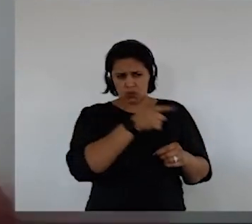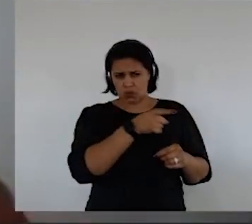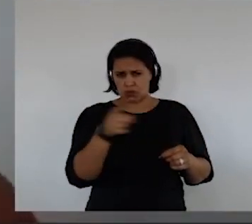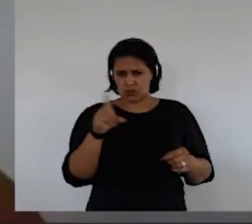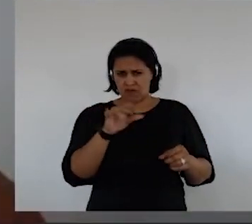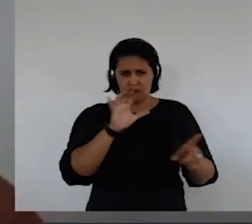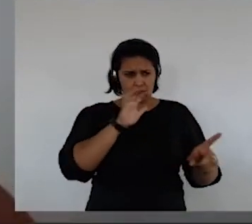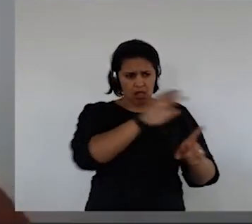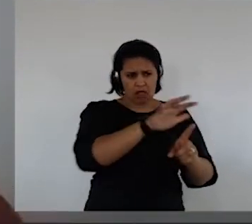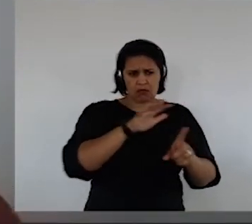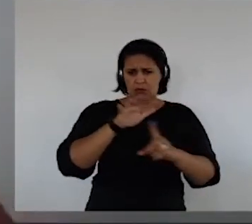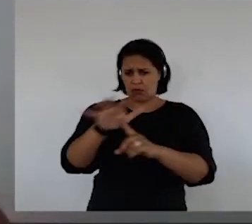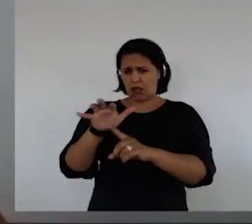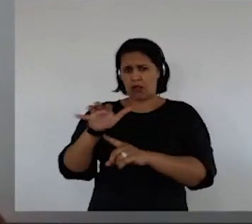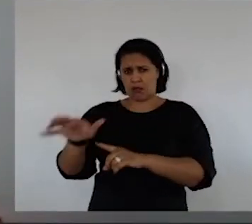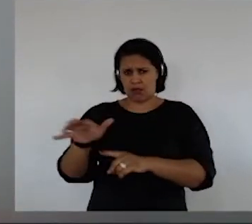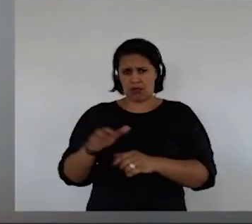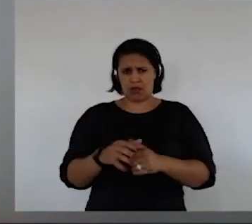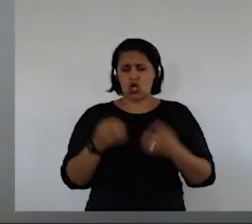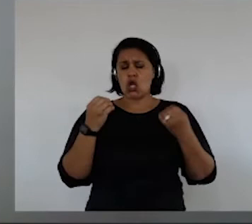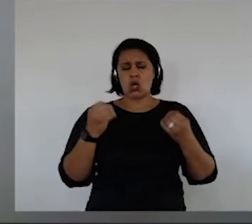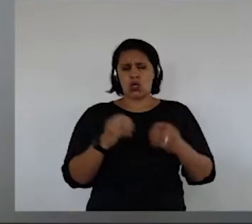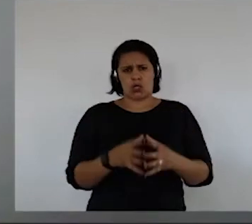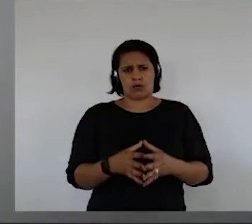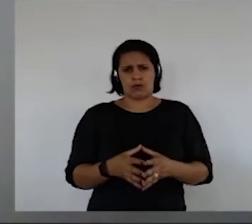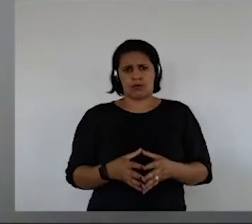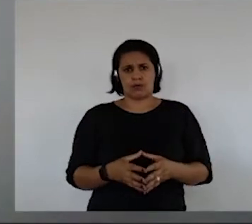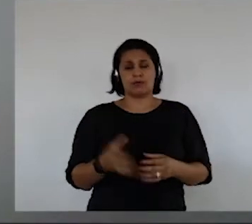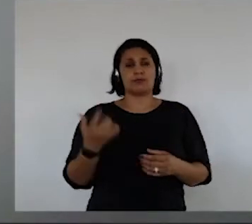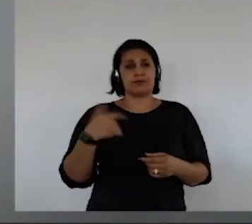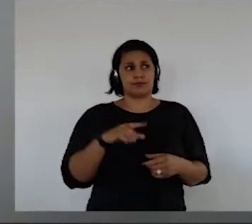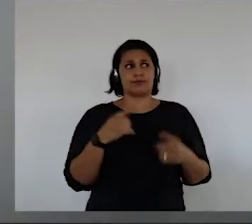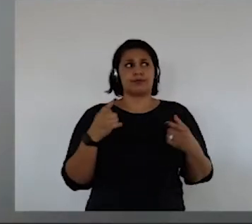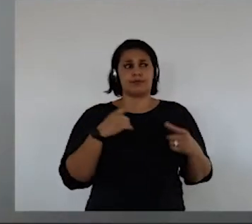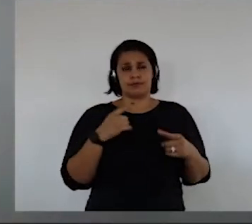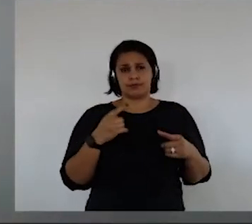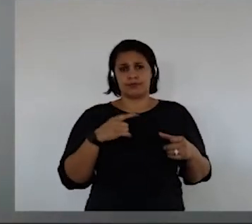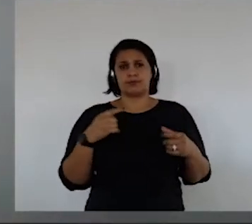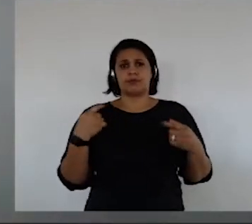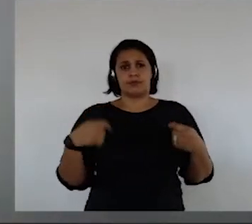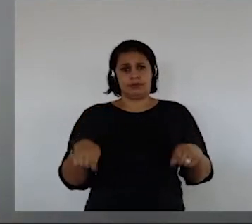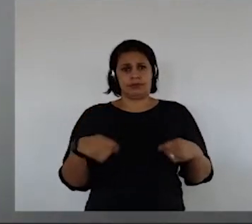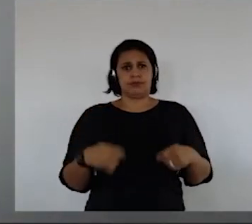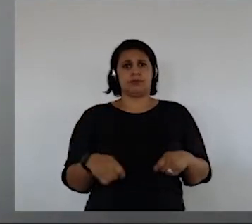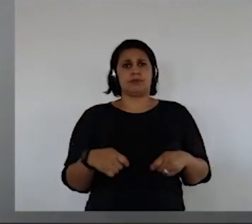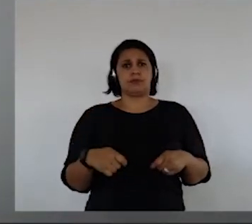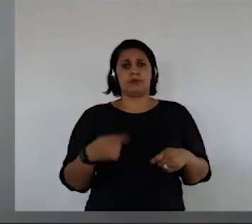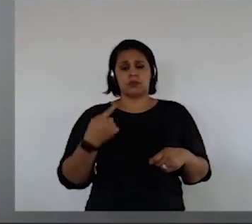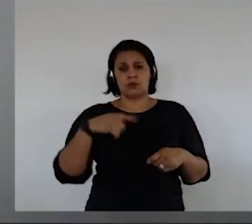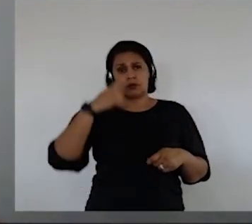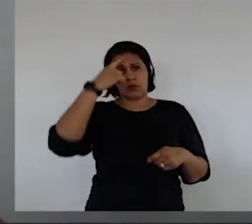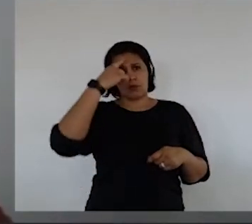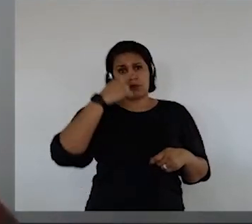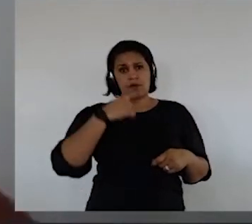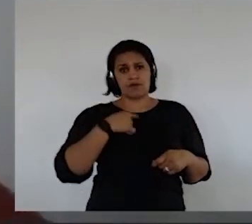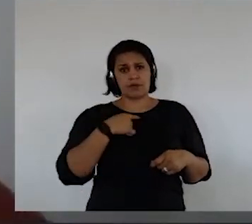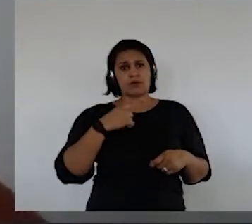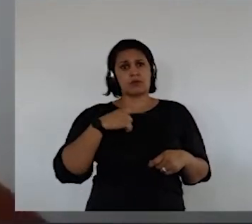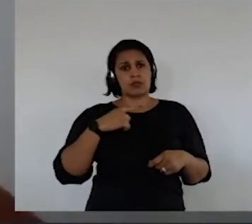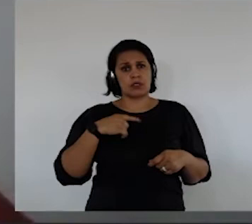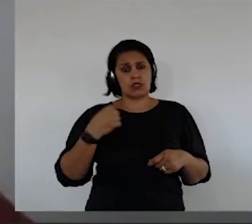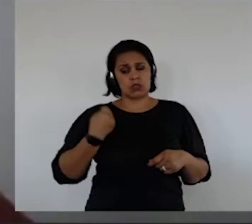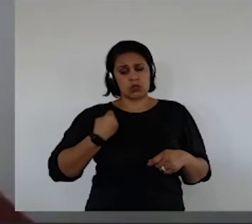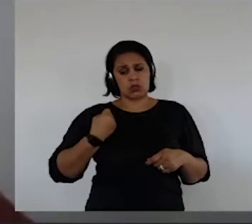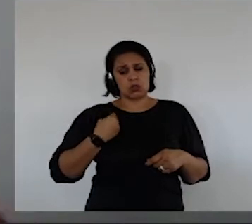como se o coronavírus já tivesse ido embora, sabe? A gente tem um perfil, um número de